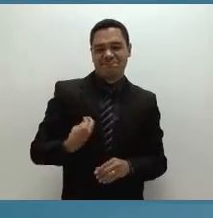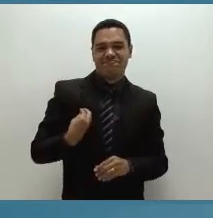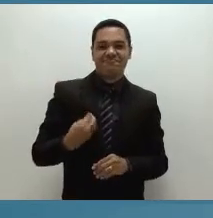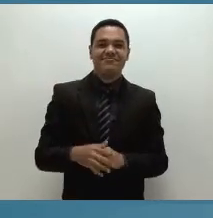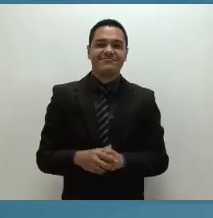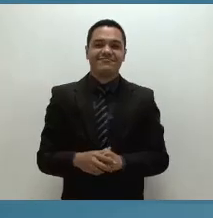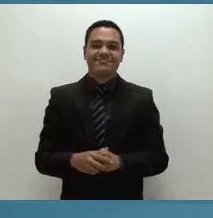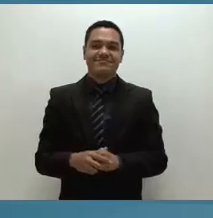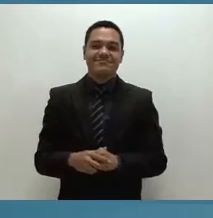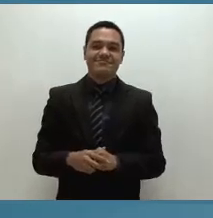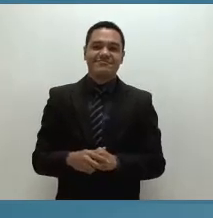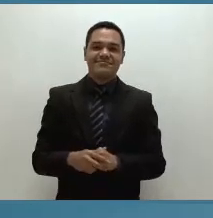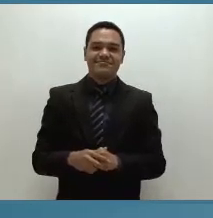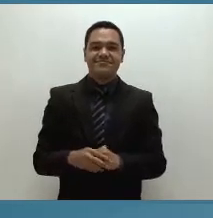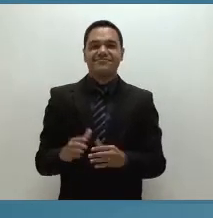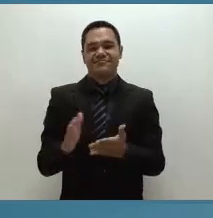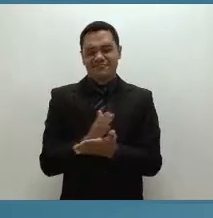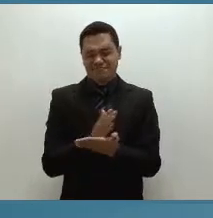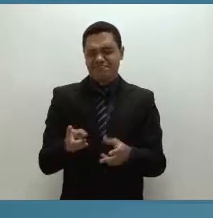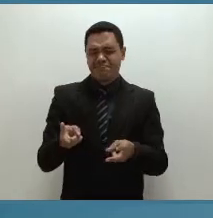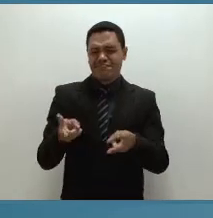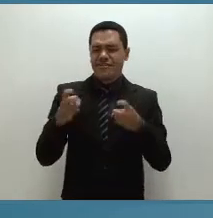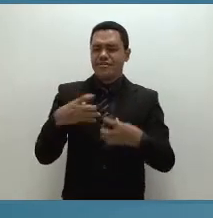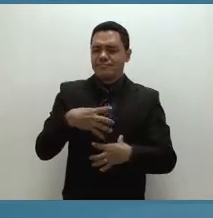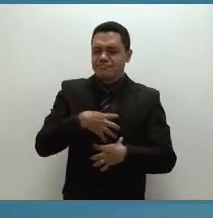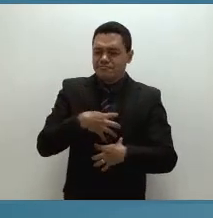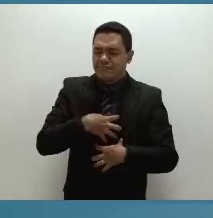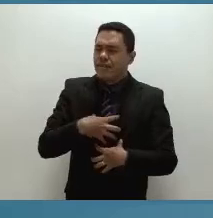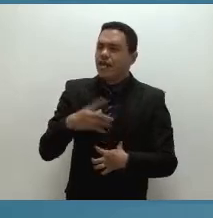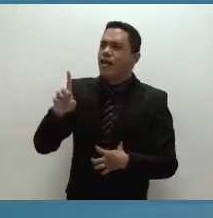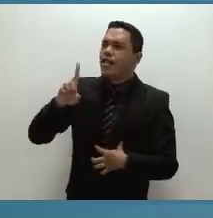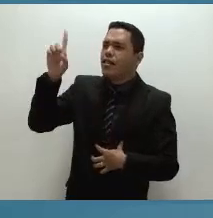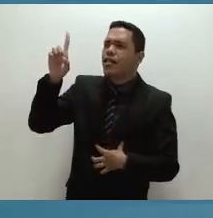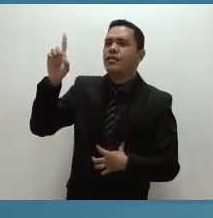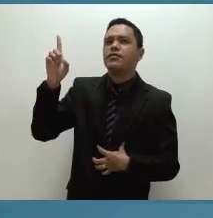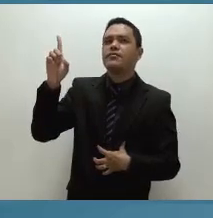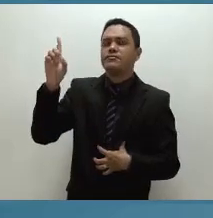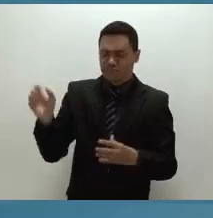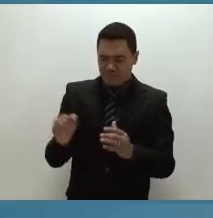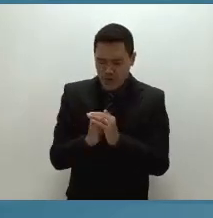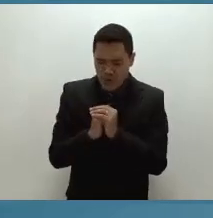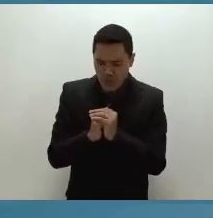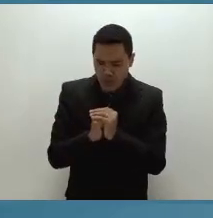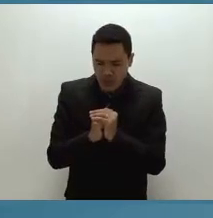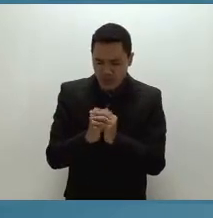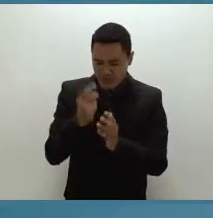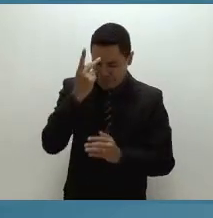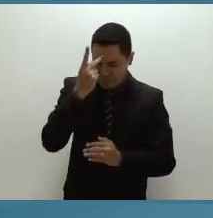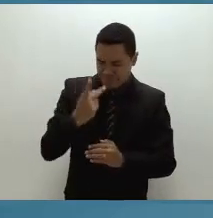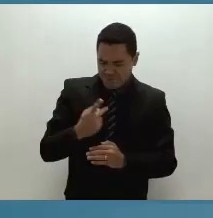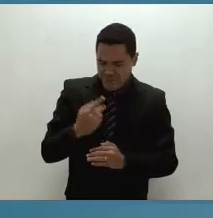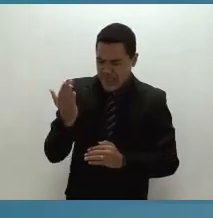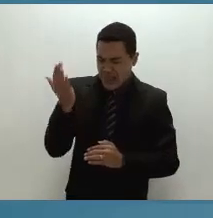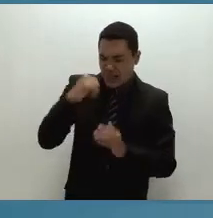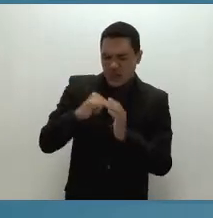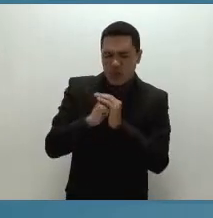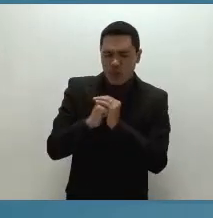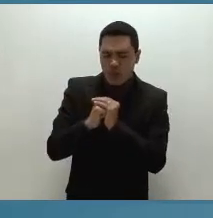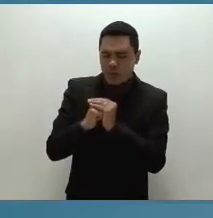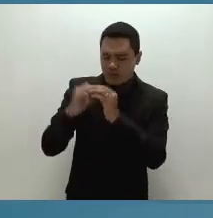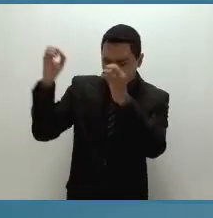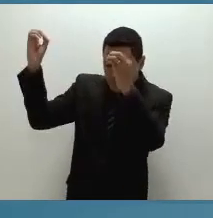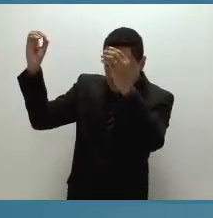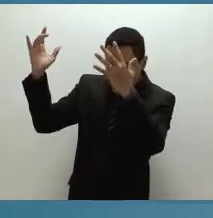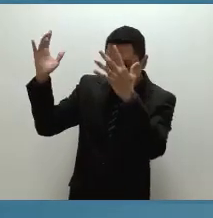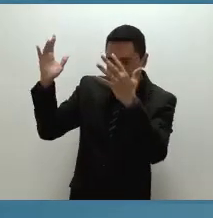Uns percebem a presença de Deus através de uma oração feita em seu templo interior, que pode chegar a